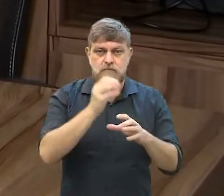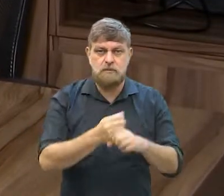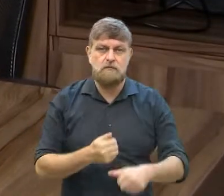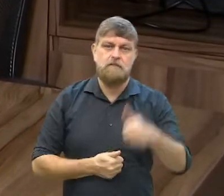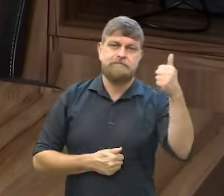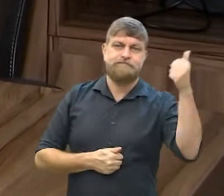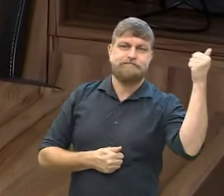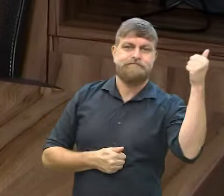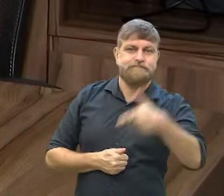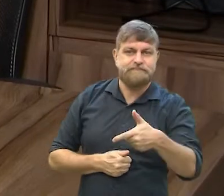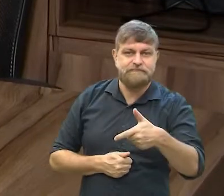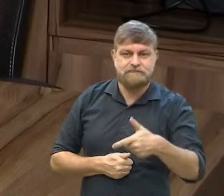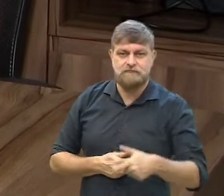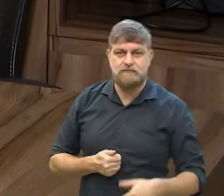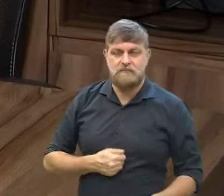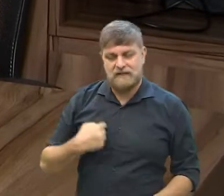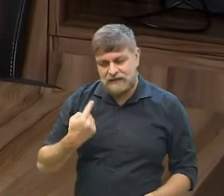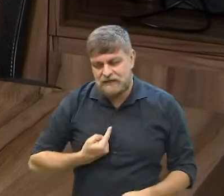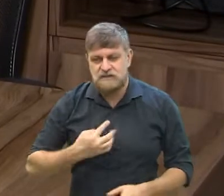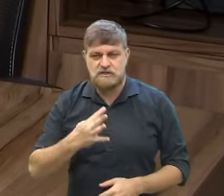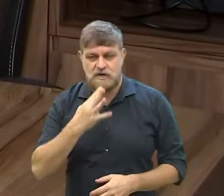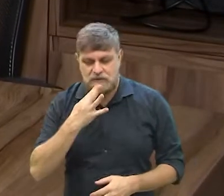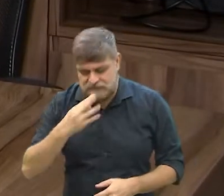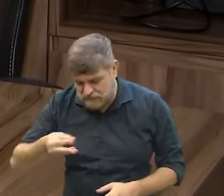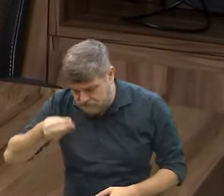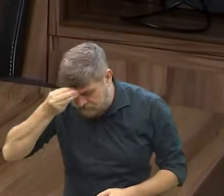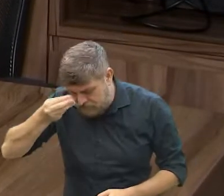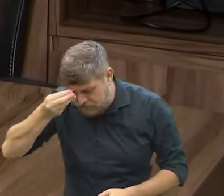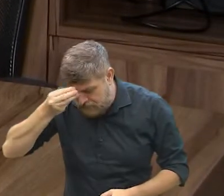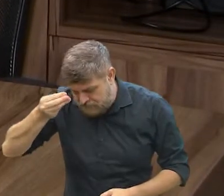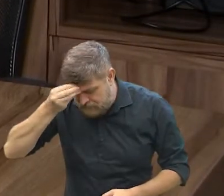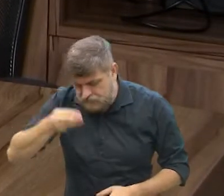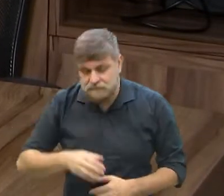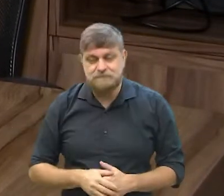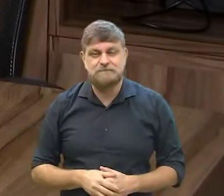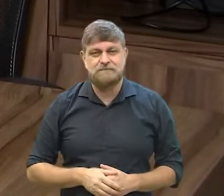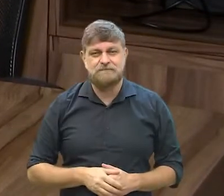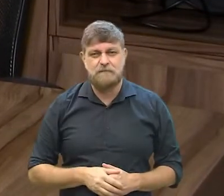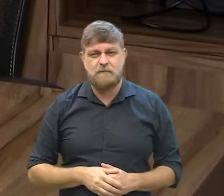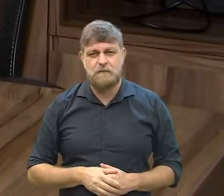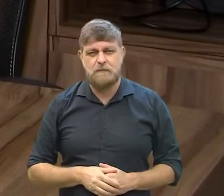algumas dessas categorias mais conhecidas, que ficam mais na mente da gente.